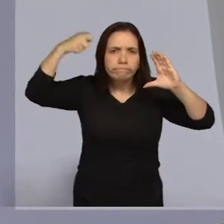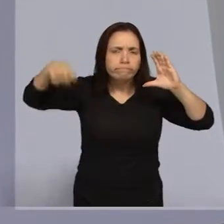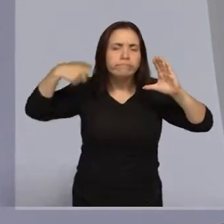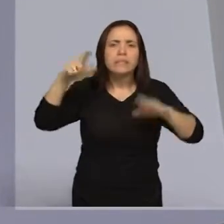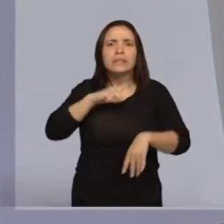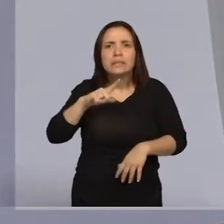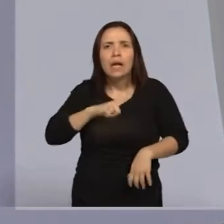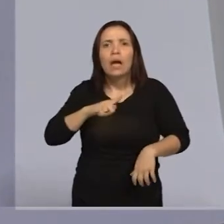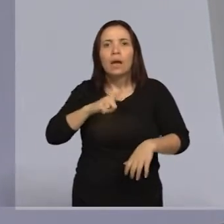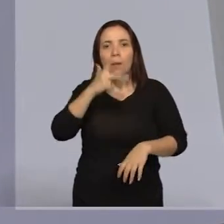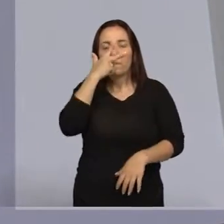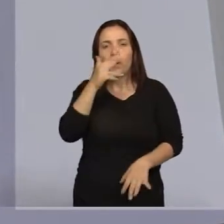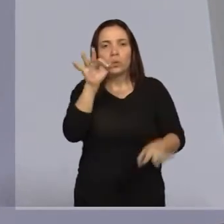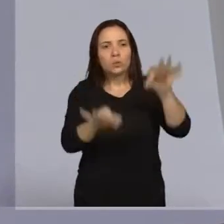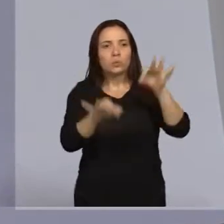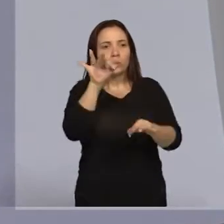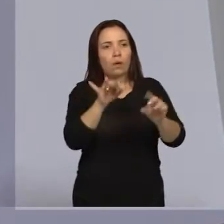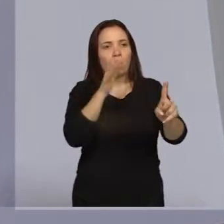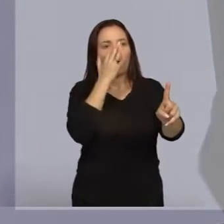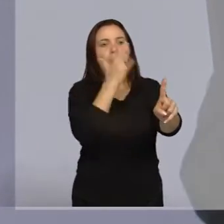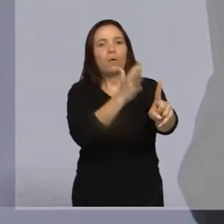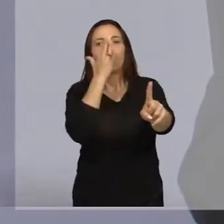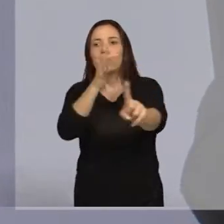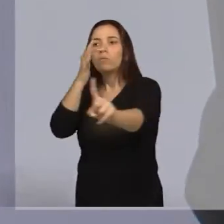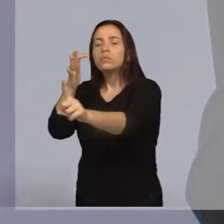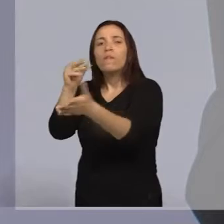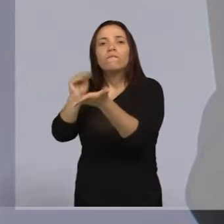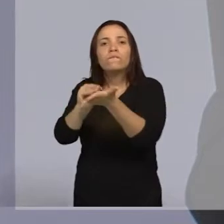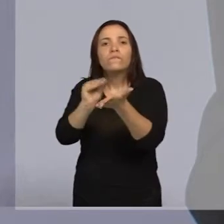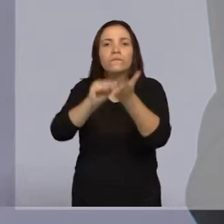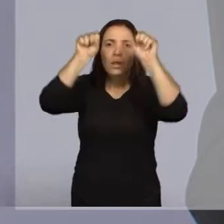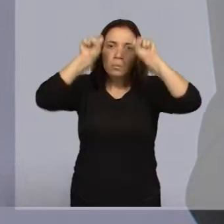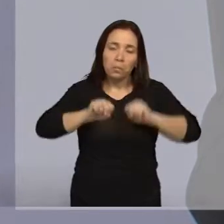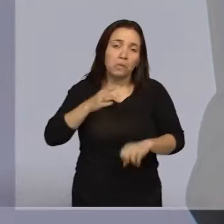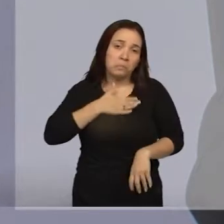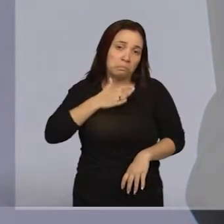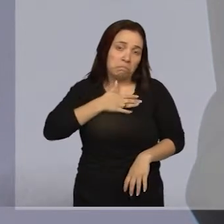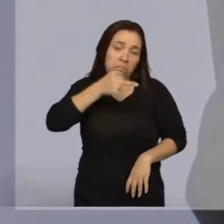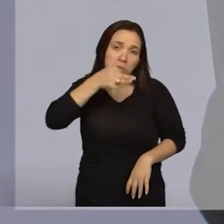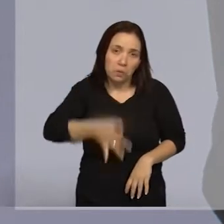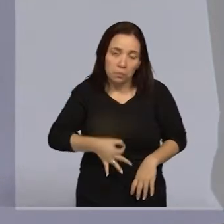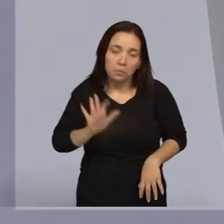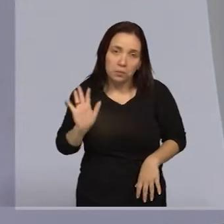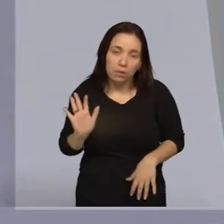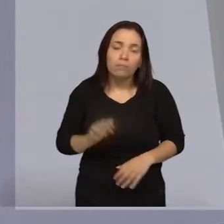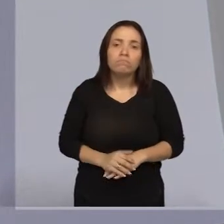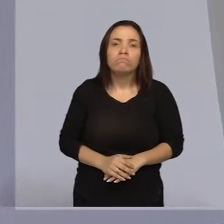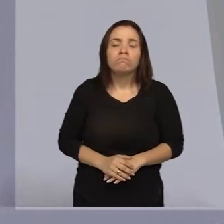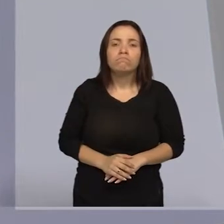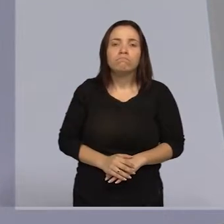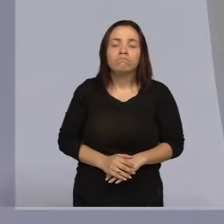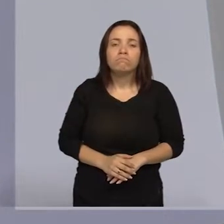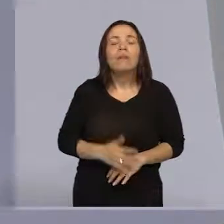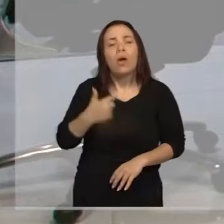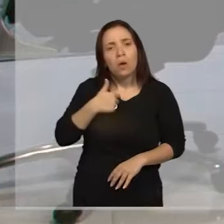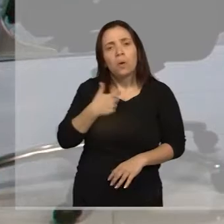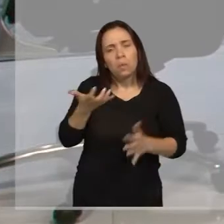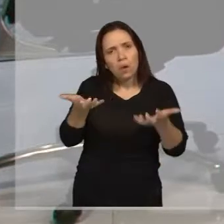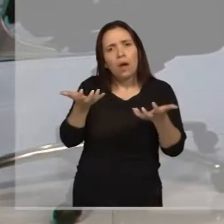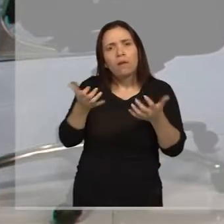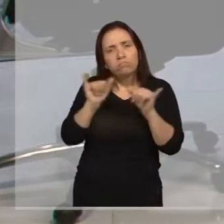o poder de julgar e execrar pessoas sem esse direito, do meu ponto de vista. Totalmente com você. Eu quero colocar uma coisa aqui que